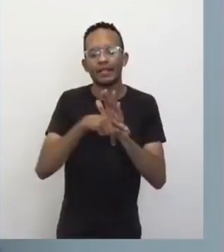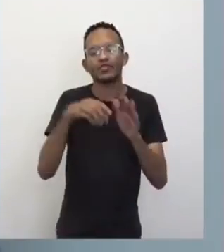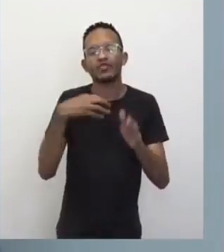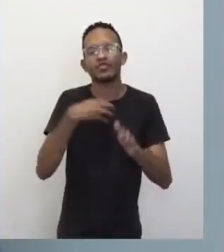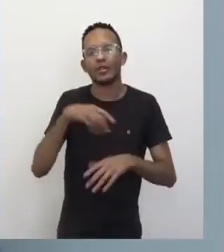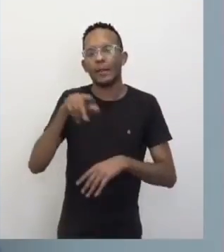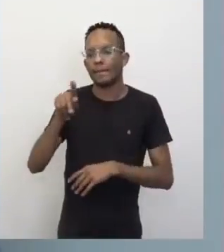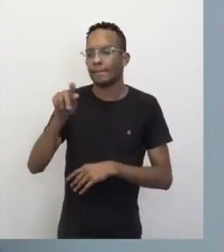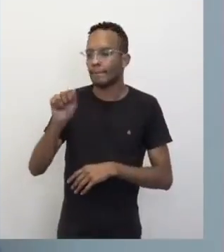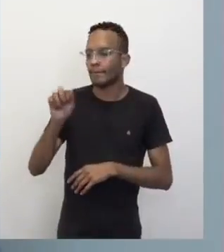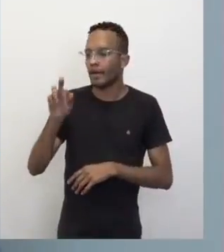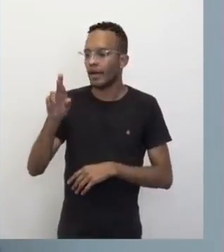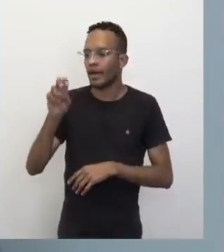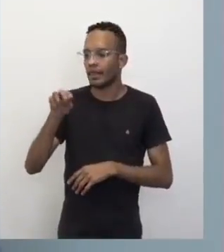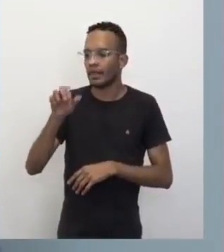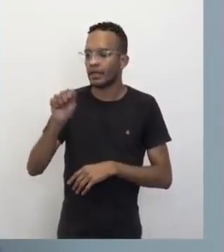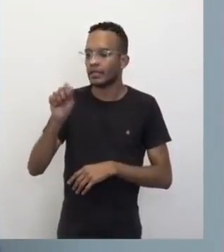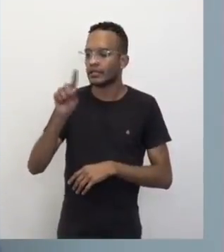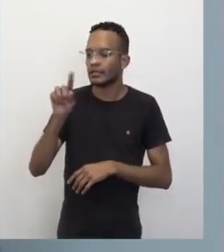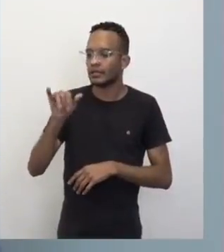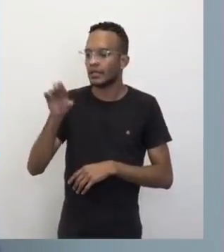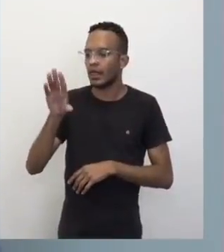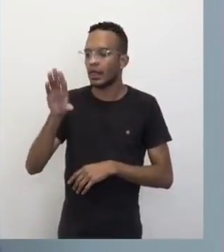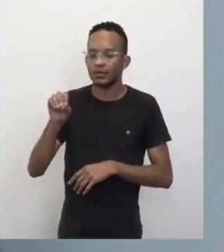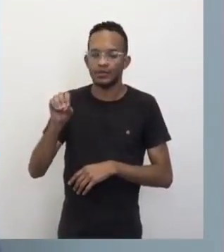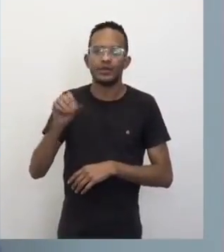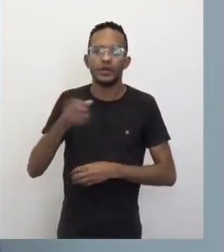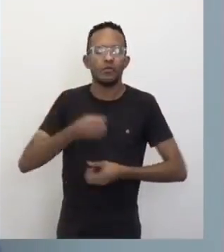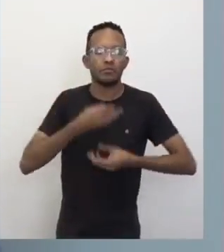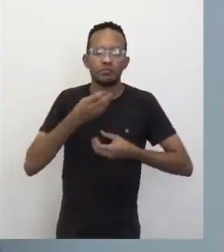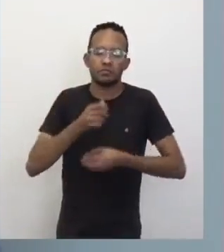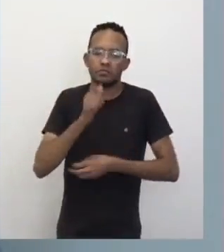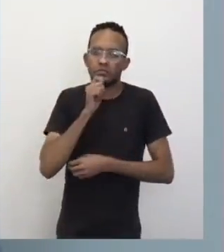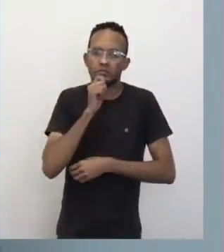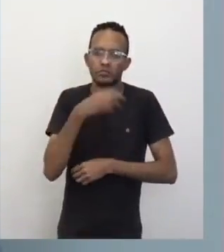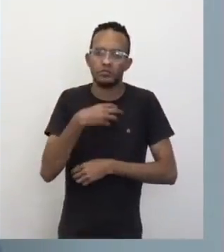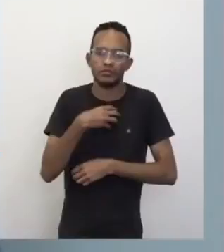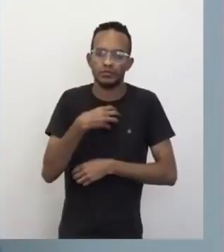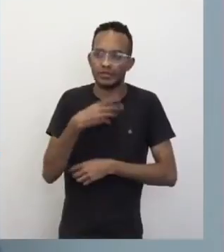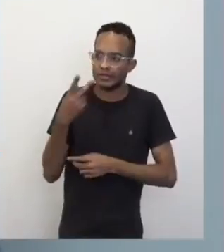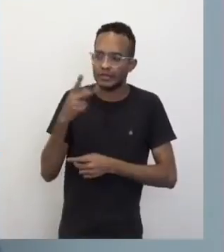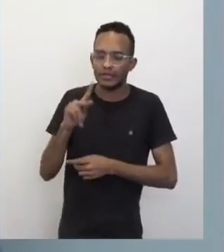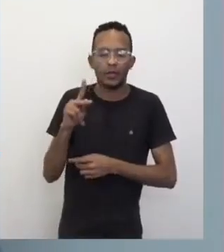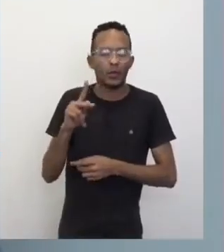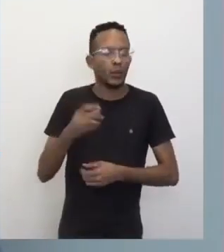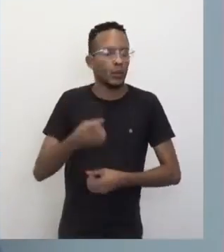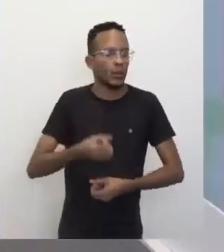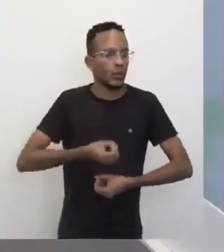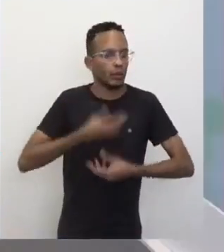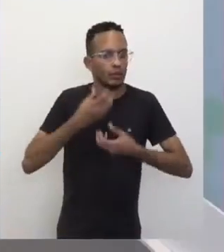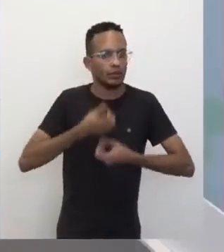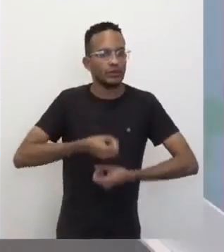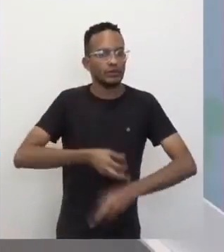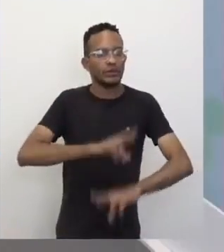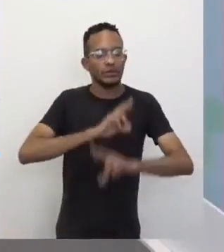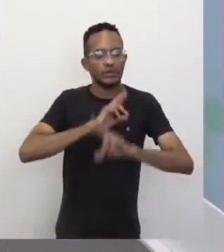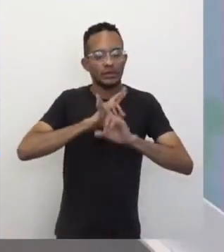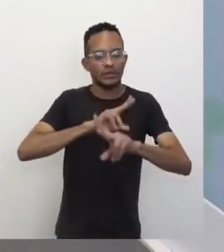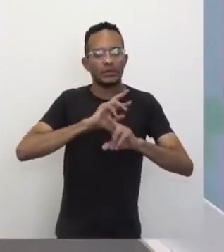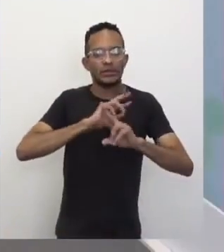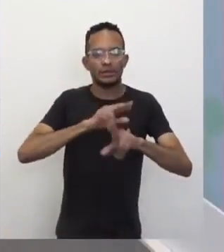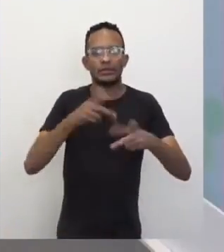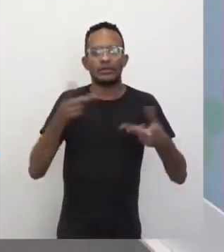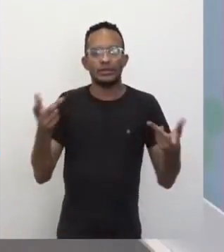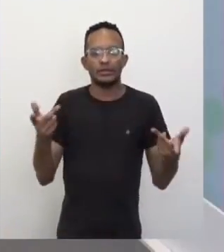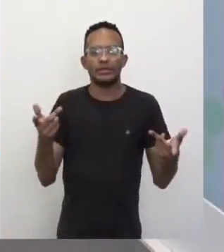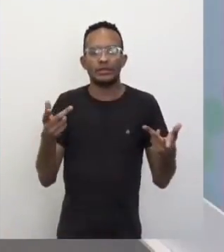é o mais frio agora do que qualquer coisa, poeta que não tem sentimento. E aí, É um poema Sim, com... bem diferente, né? De um poema como o Vaso